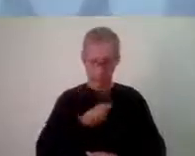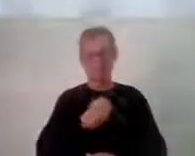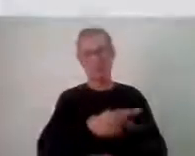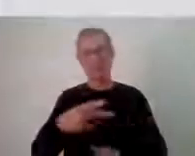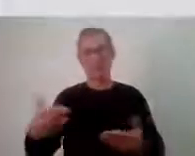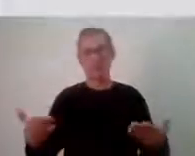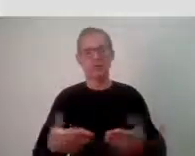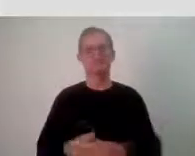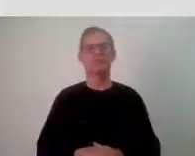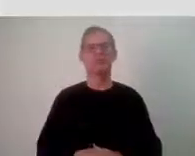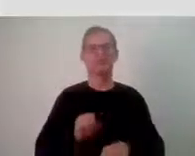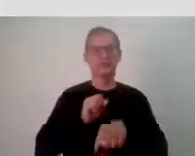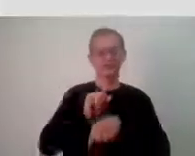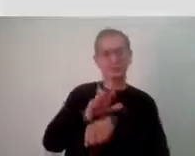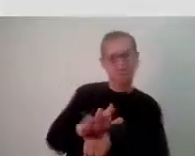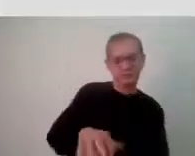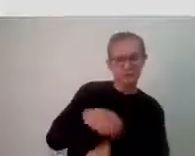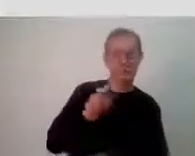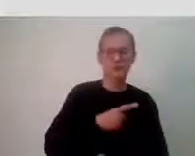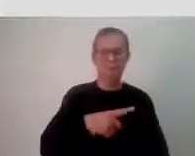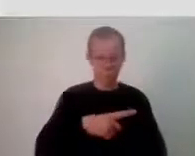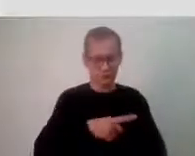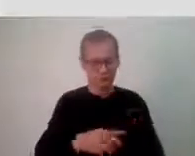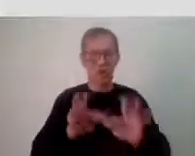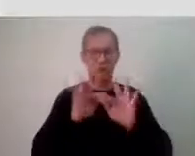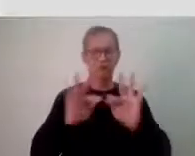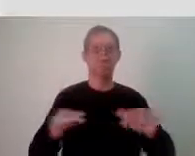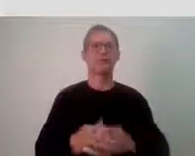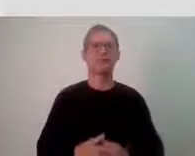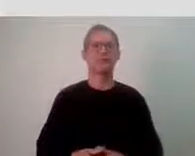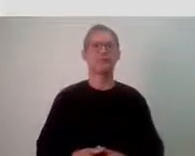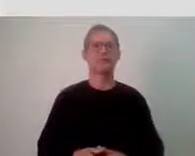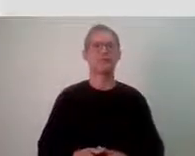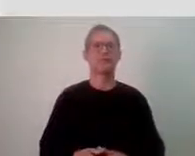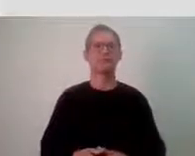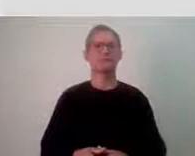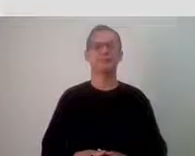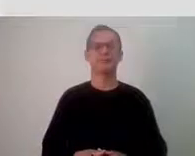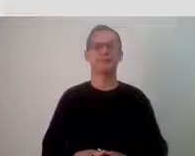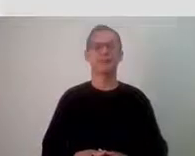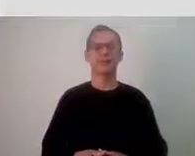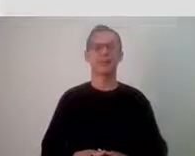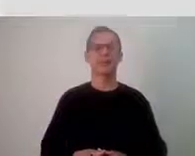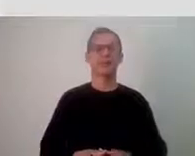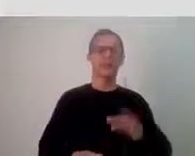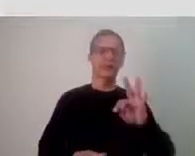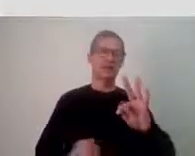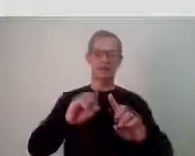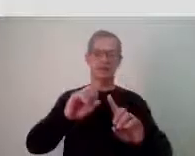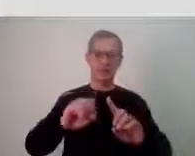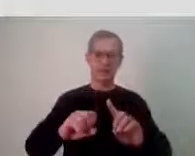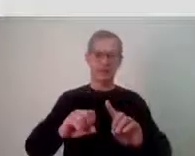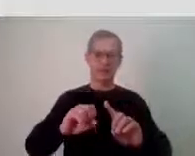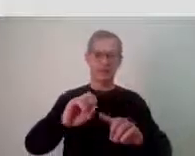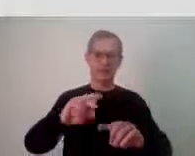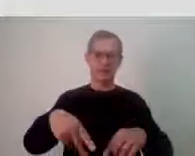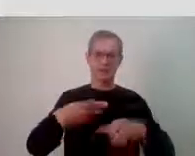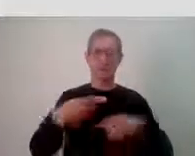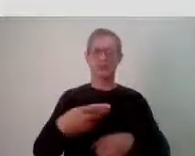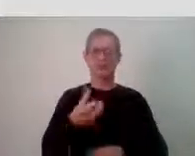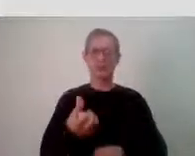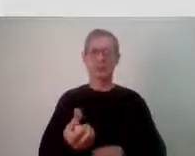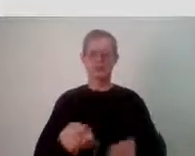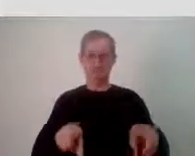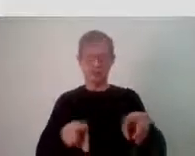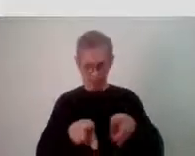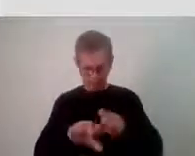situação, problema. Acompanhe. Nós sabemos que a função é t² menos t menos 6, e a gente quer saber no